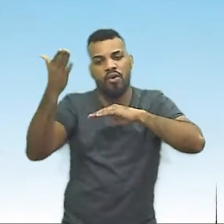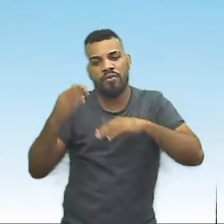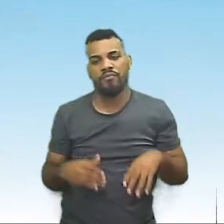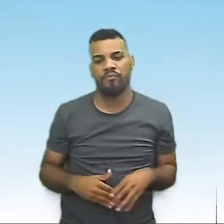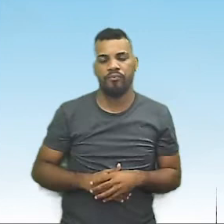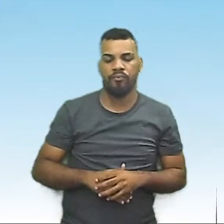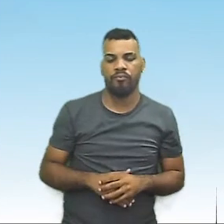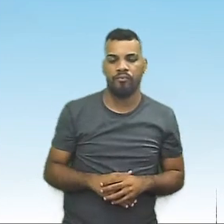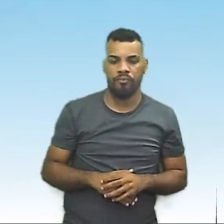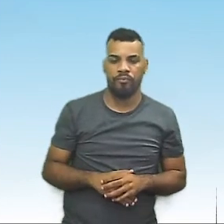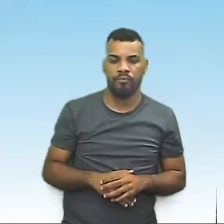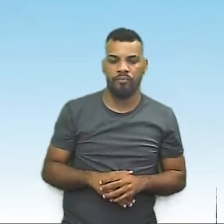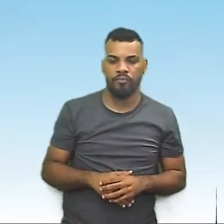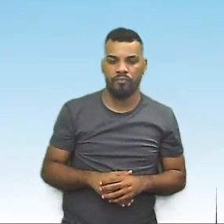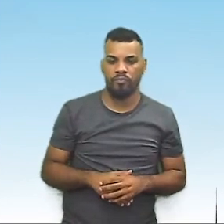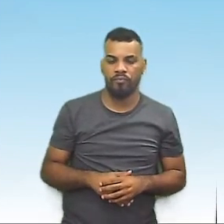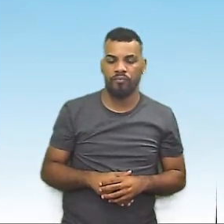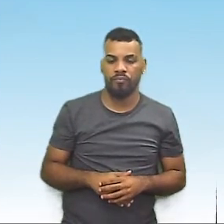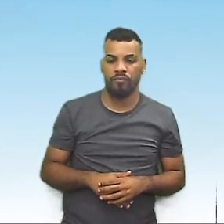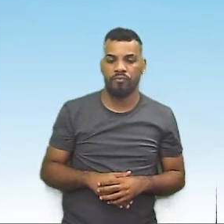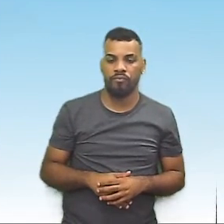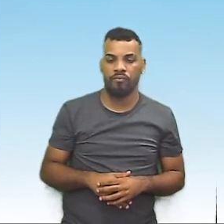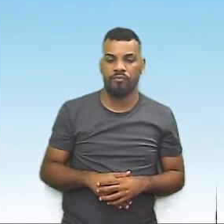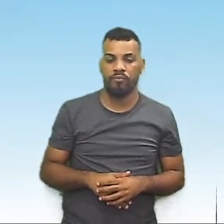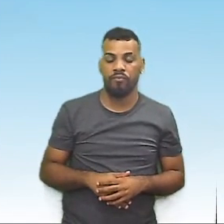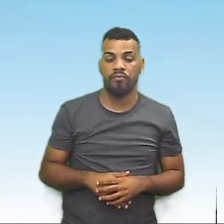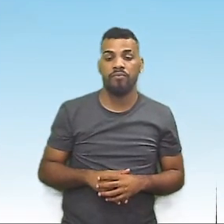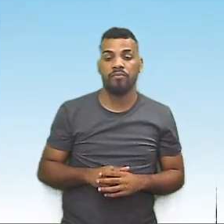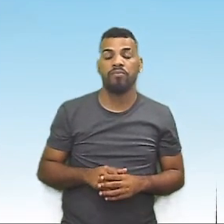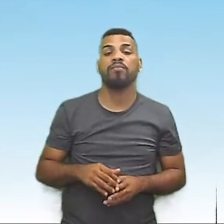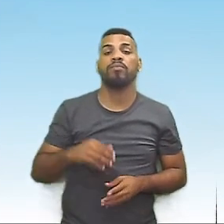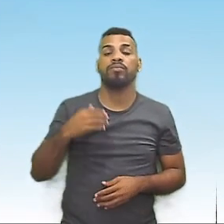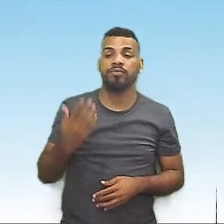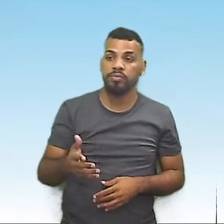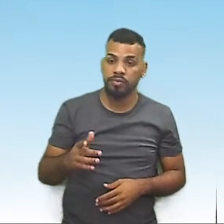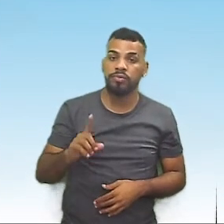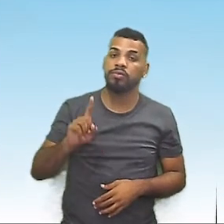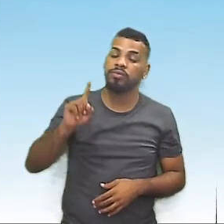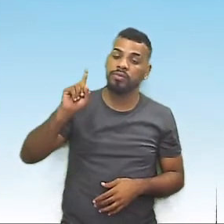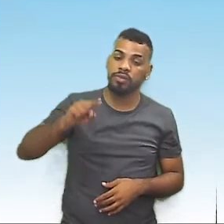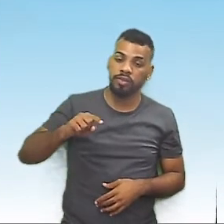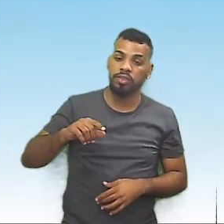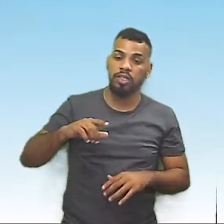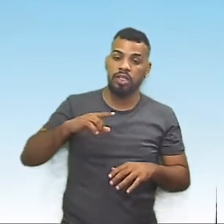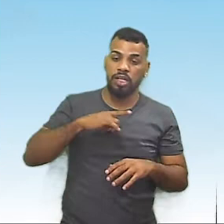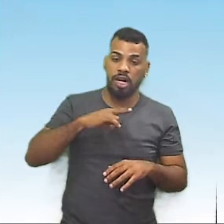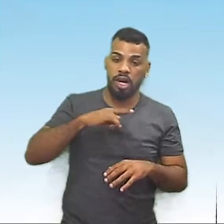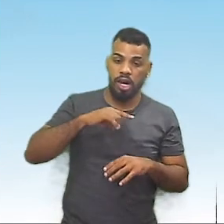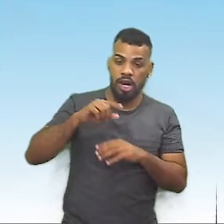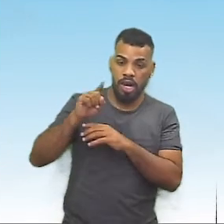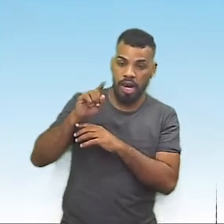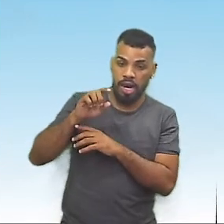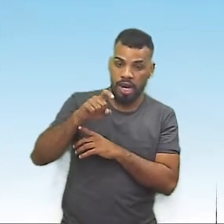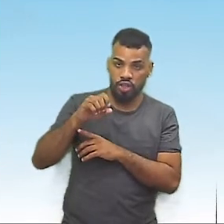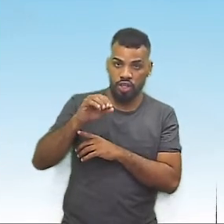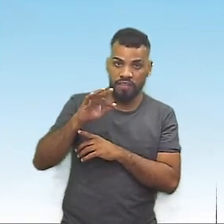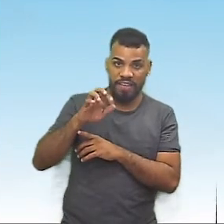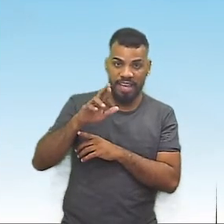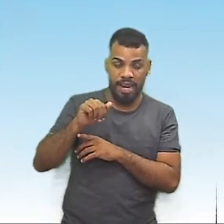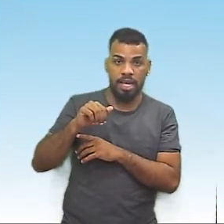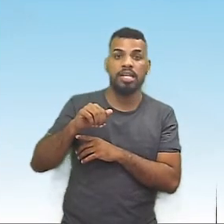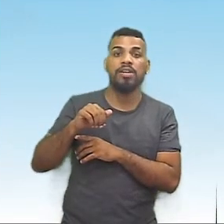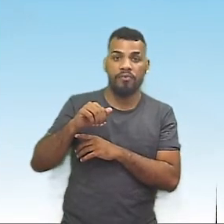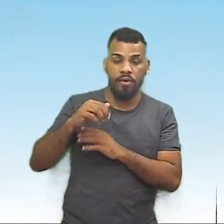o limite da nossa atmosfera, separando-a do espaço sideral, com 10.000 km